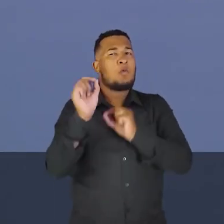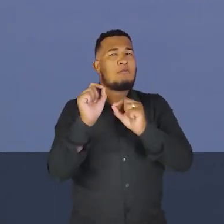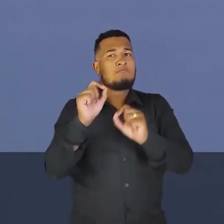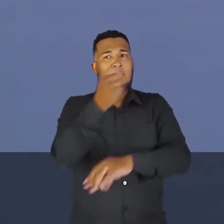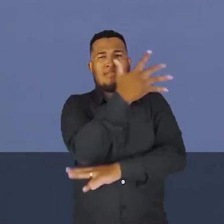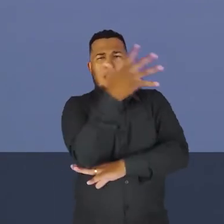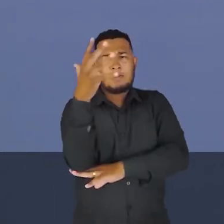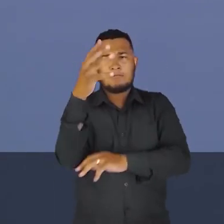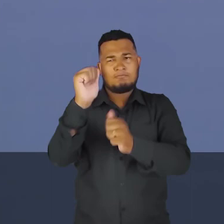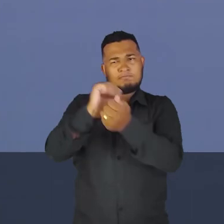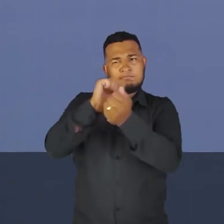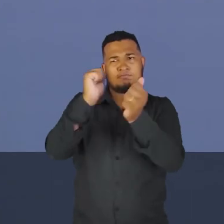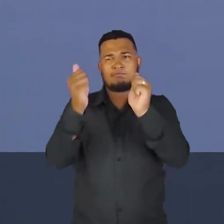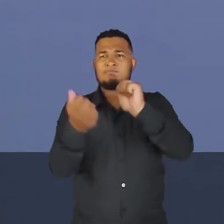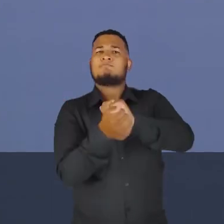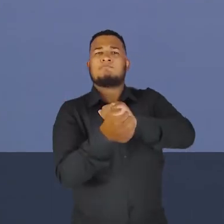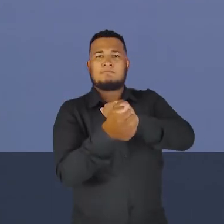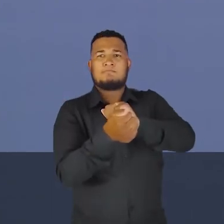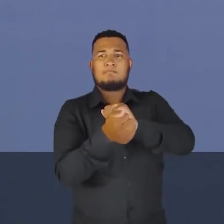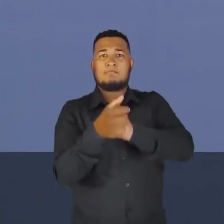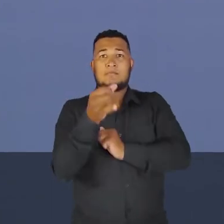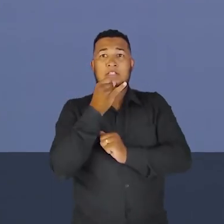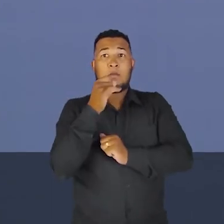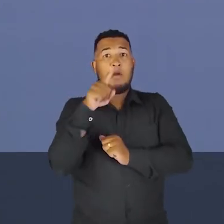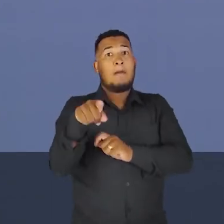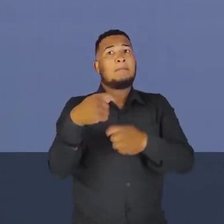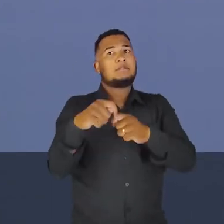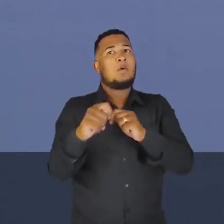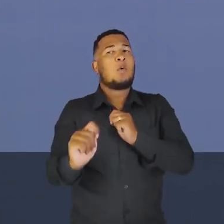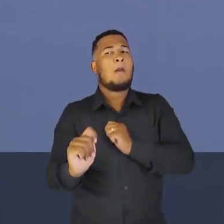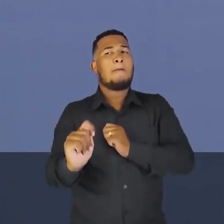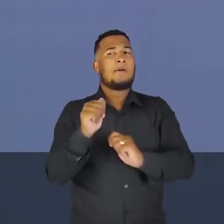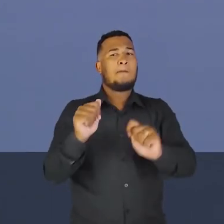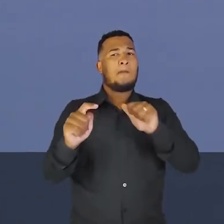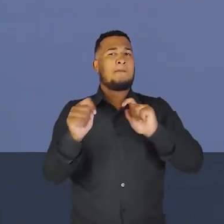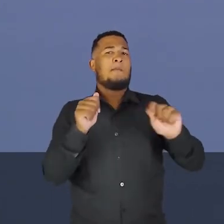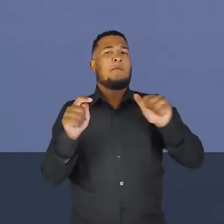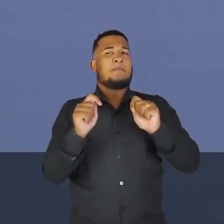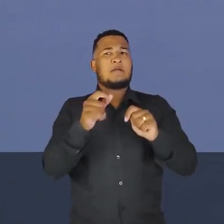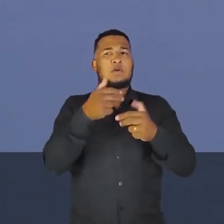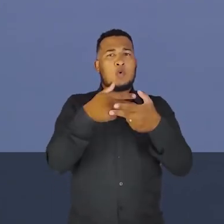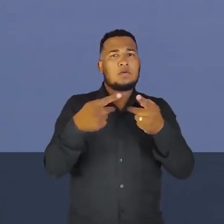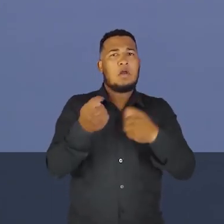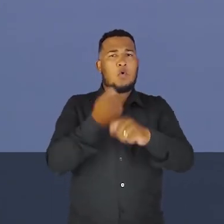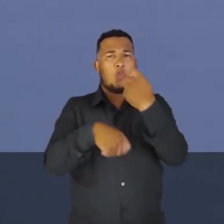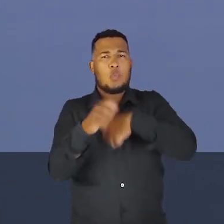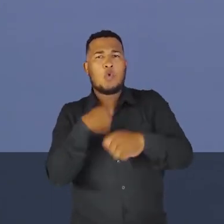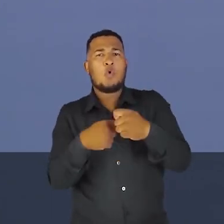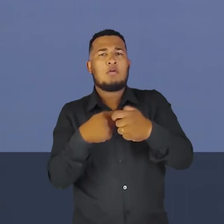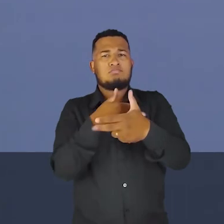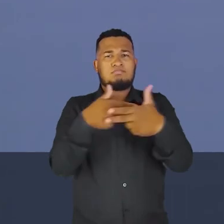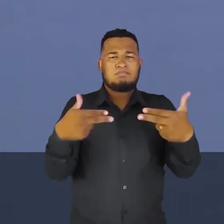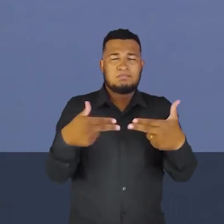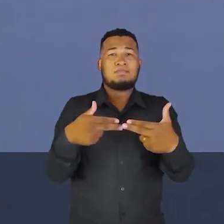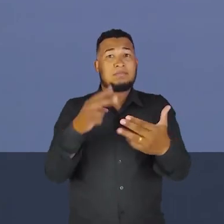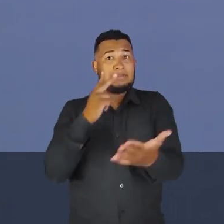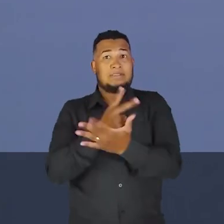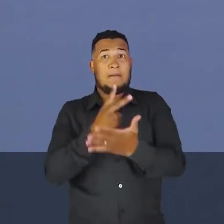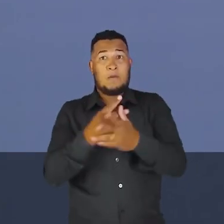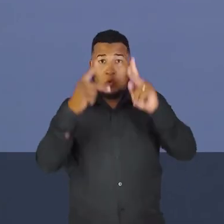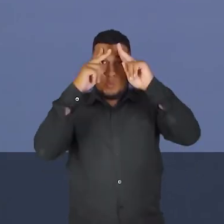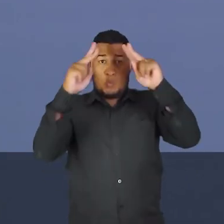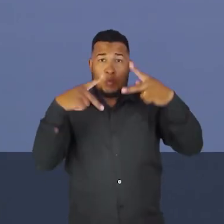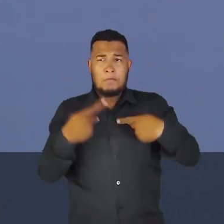uma forma supridora. Ela deveria suprir as suas necessidades econômicas, financeiras. O homem sempre usou a